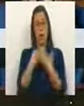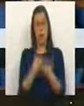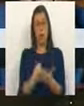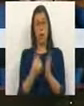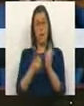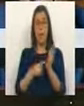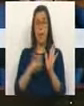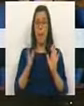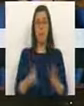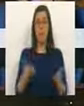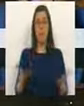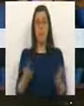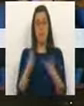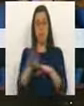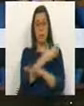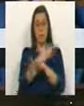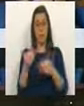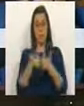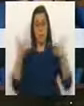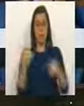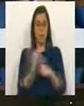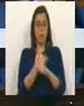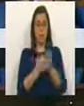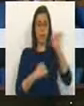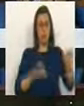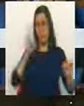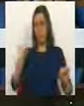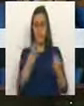a necessidade de separar as funções